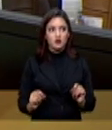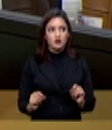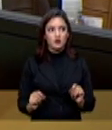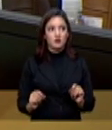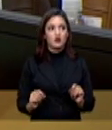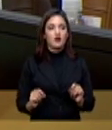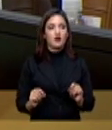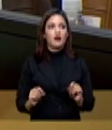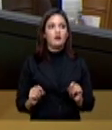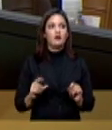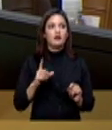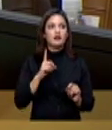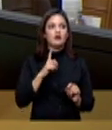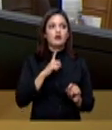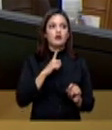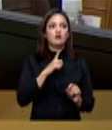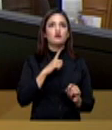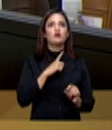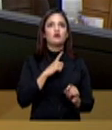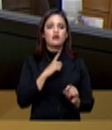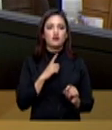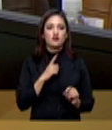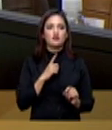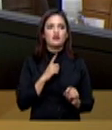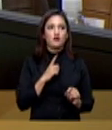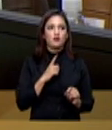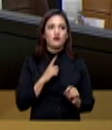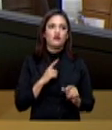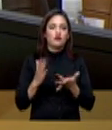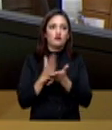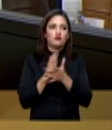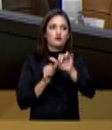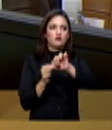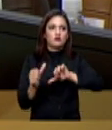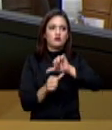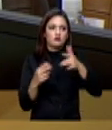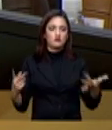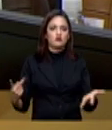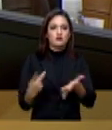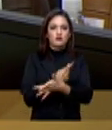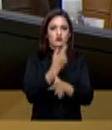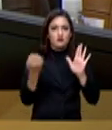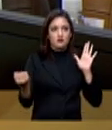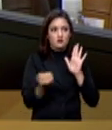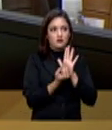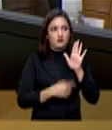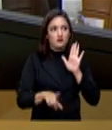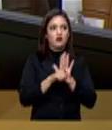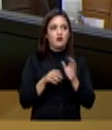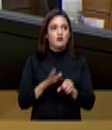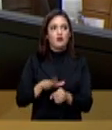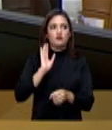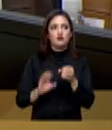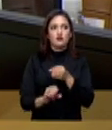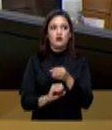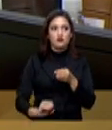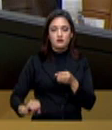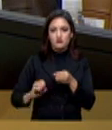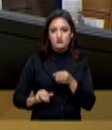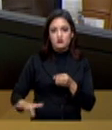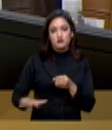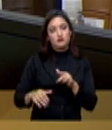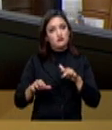defende que algumas das alterações promovidas pelo Marco legal do saneamento foram